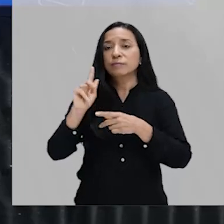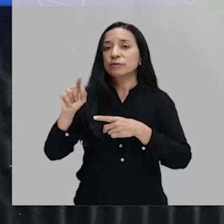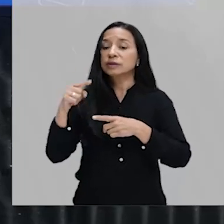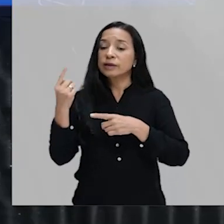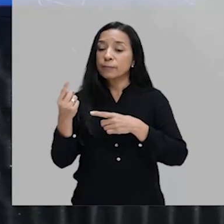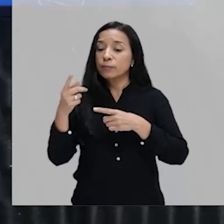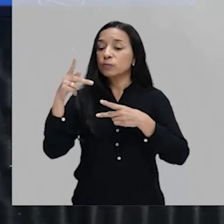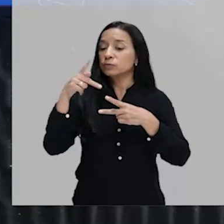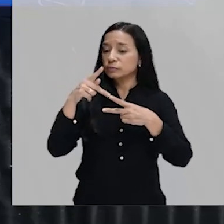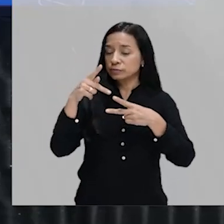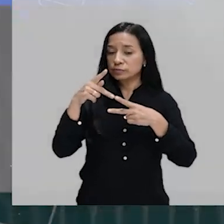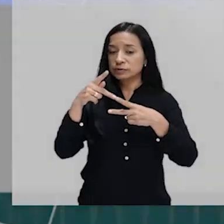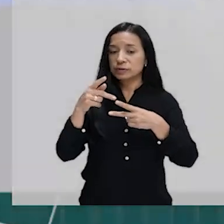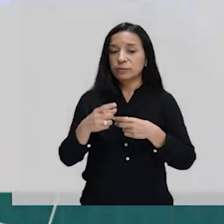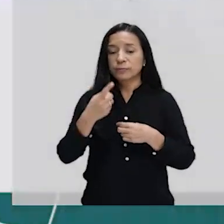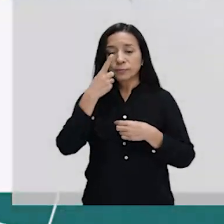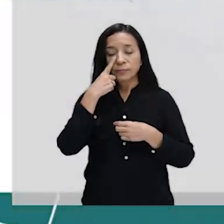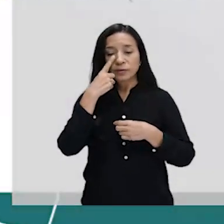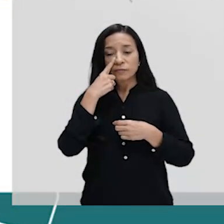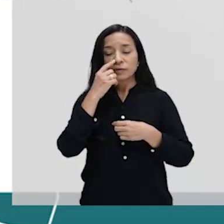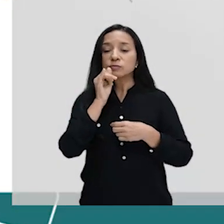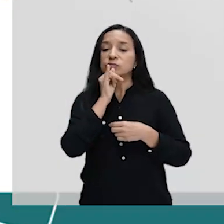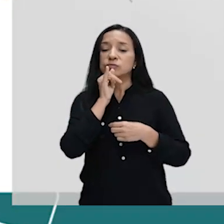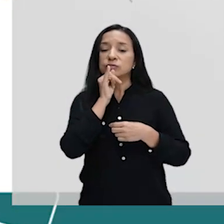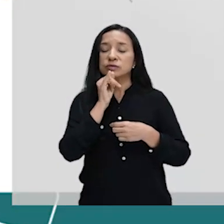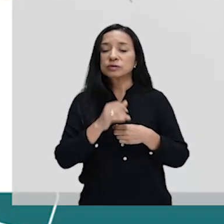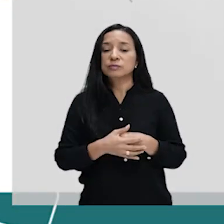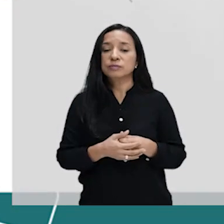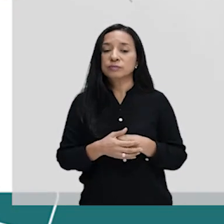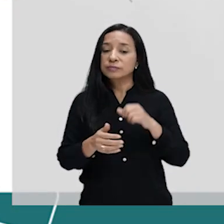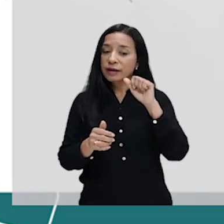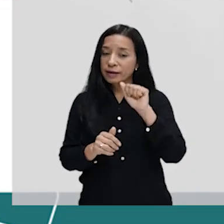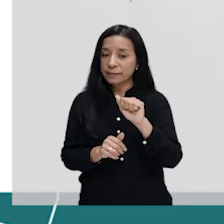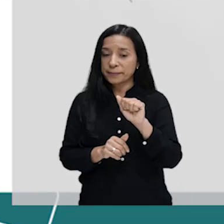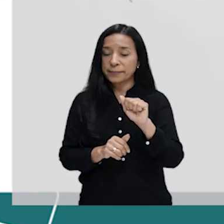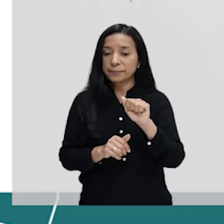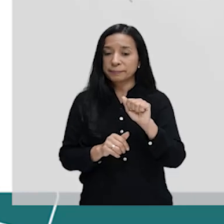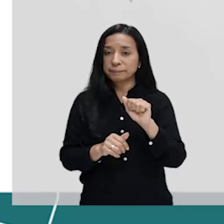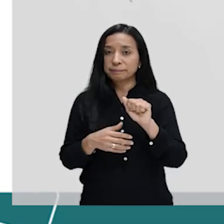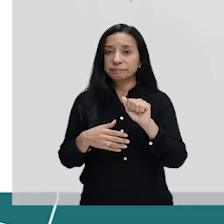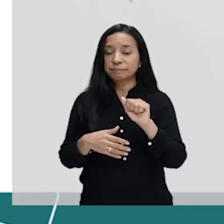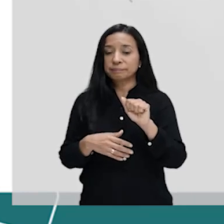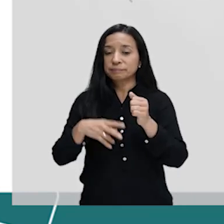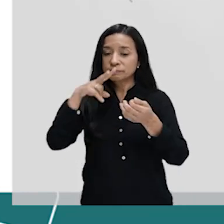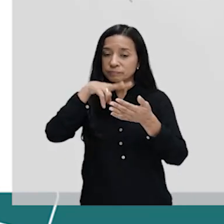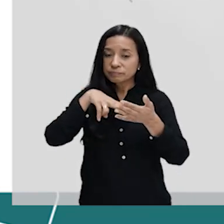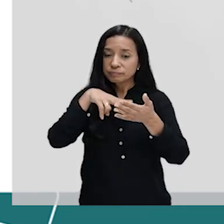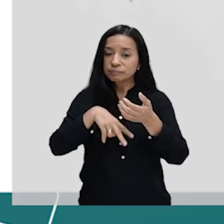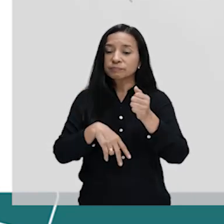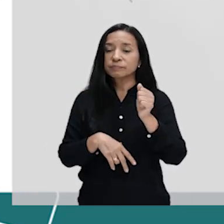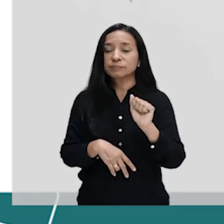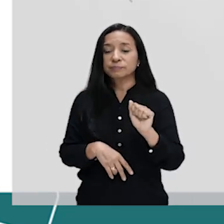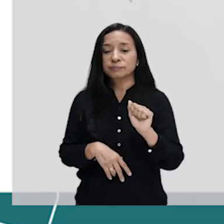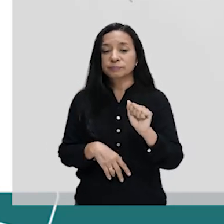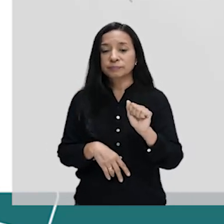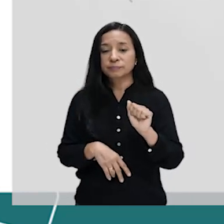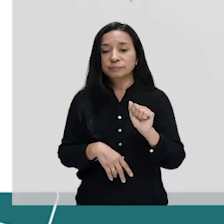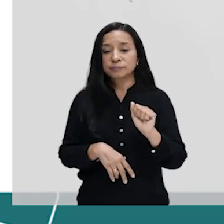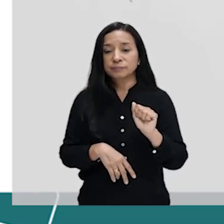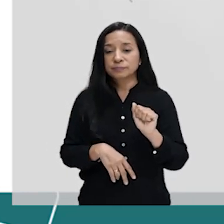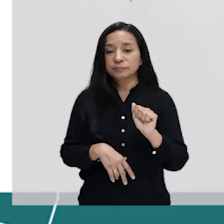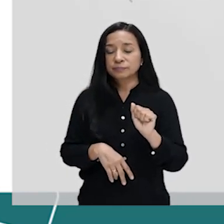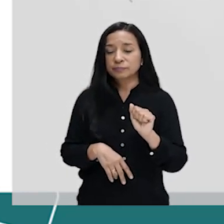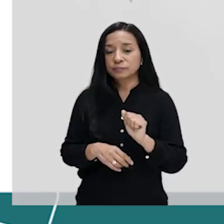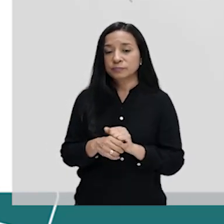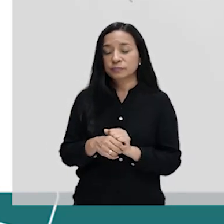preposição. Veja o exemplo. Ela trouxe o presente para eu desembrulhar. Ela trouxe o presente para mim, né? Então,